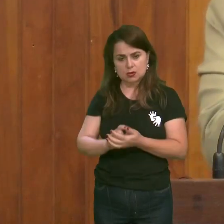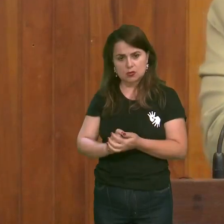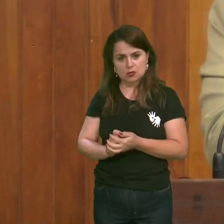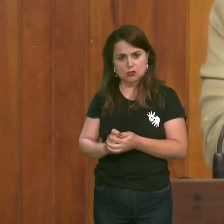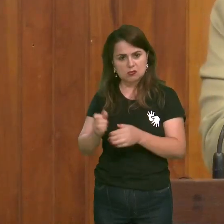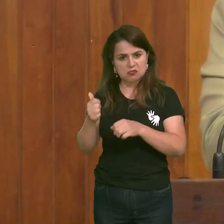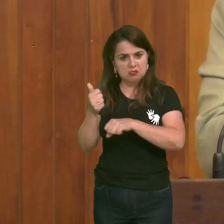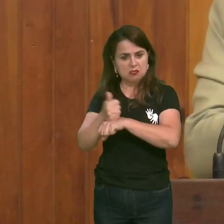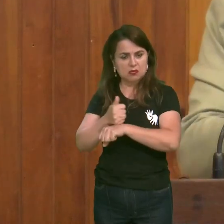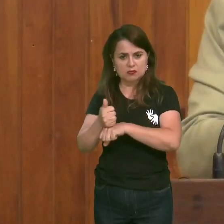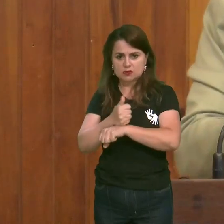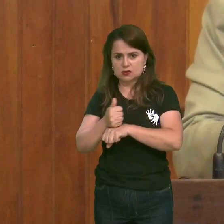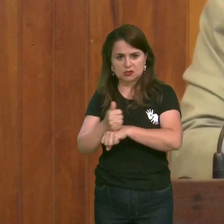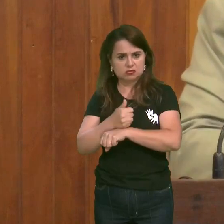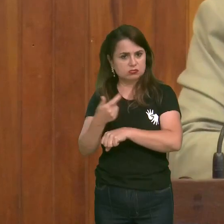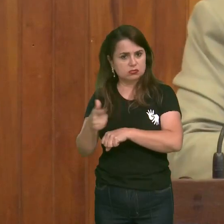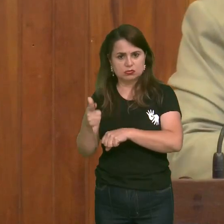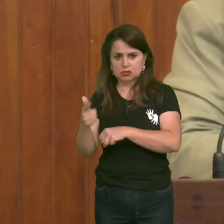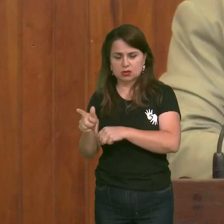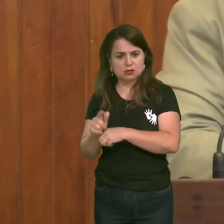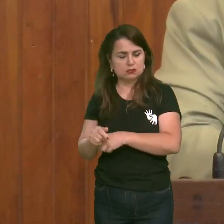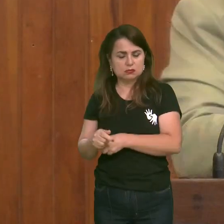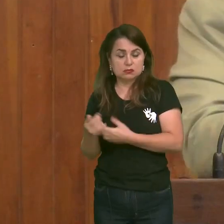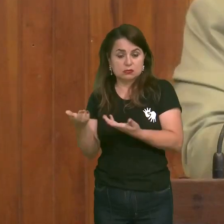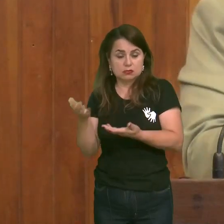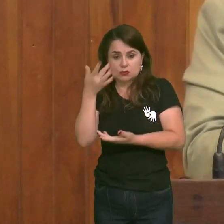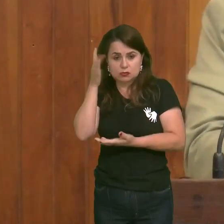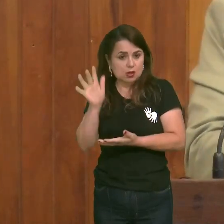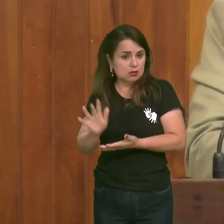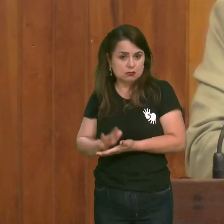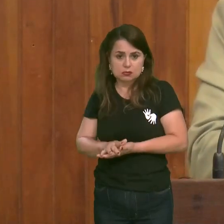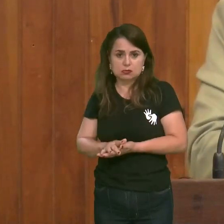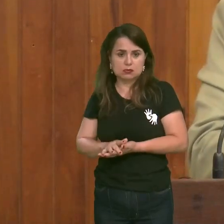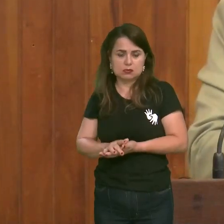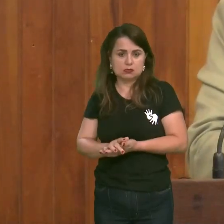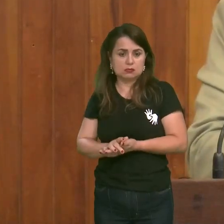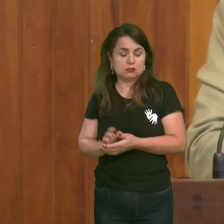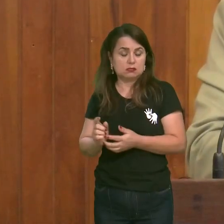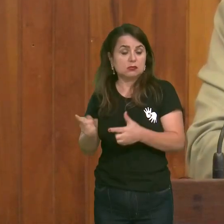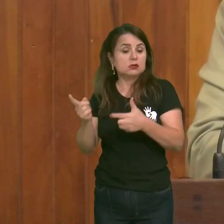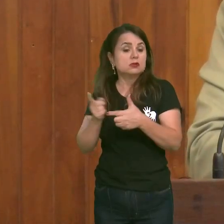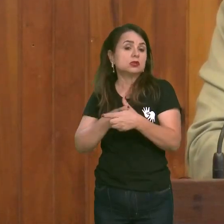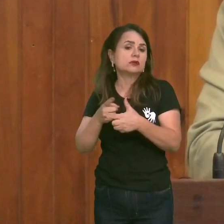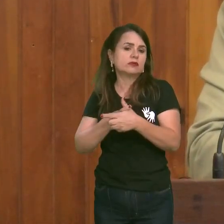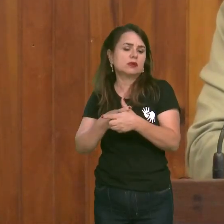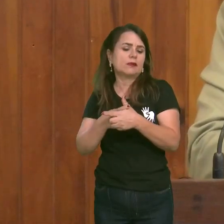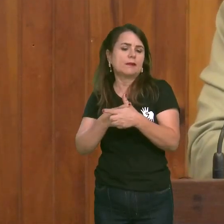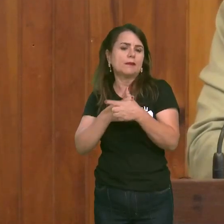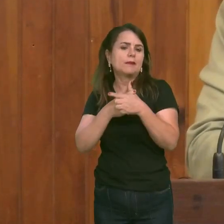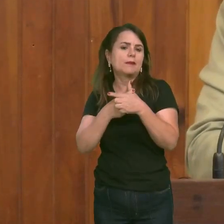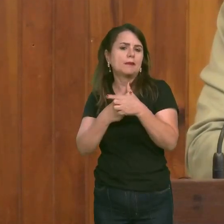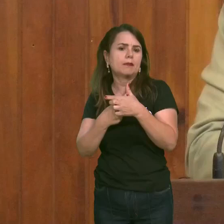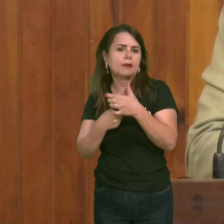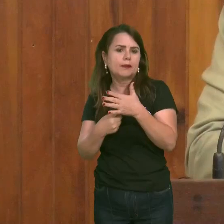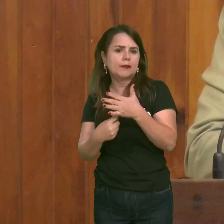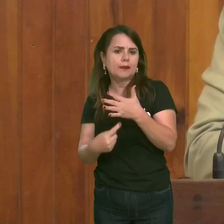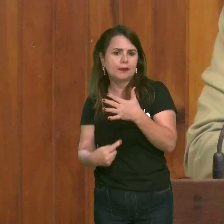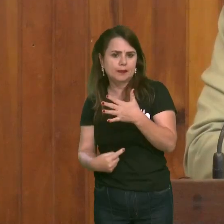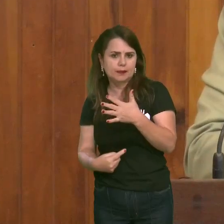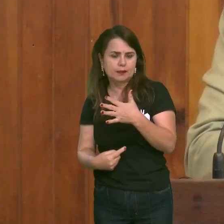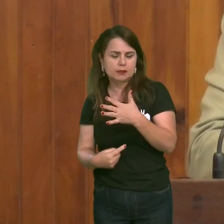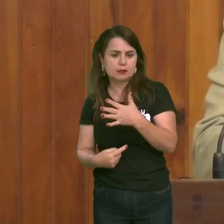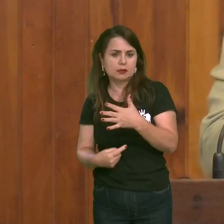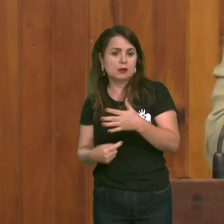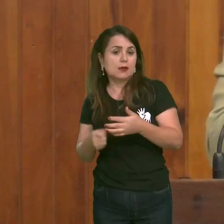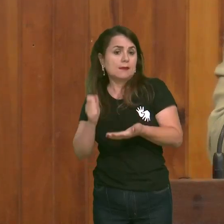ocupando os cargos que ocupam dá nisso aqui essa dívida impagável praticamente